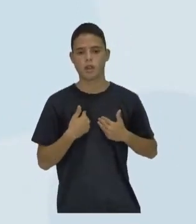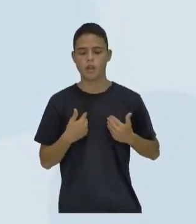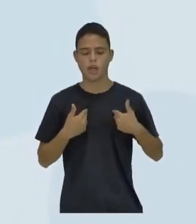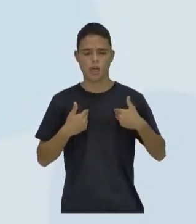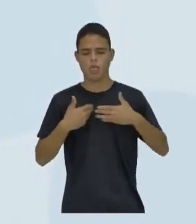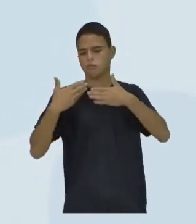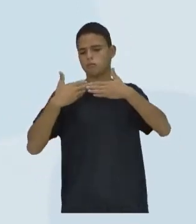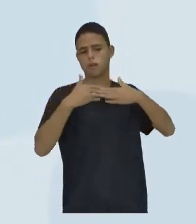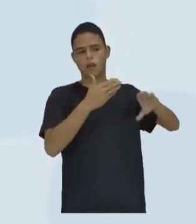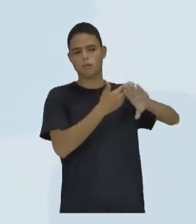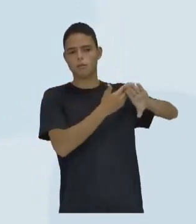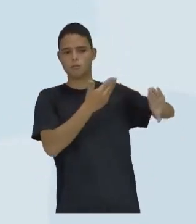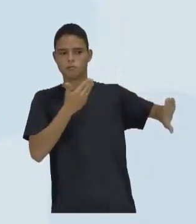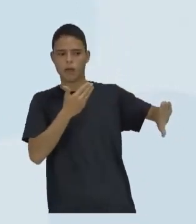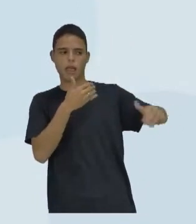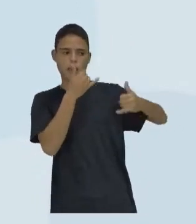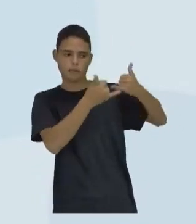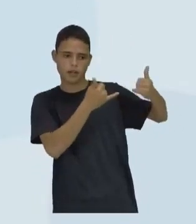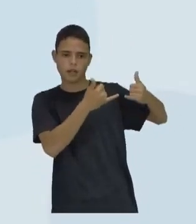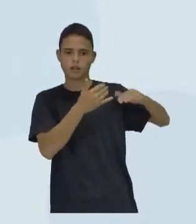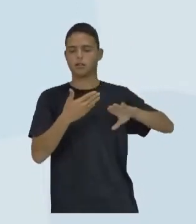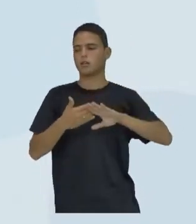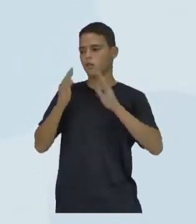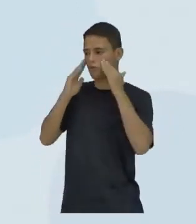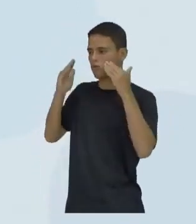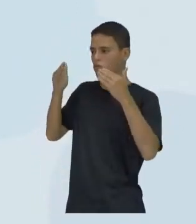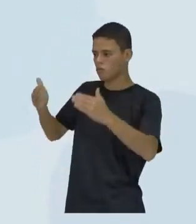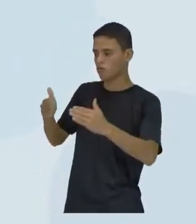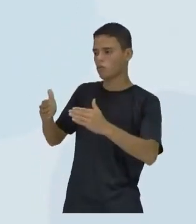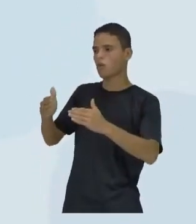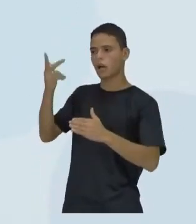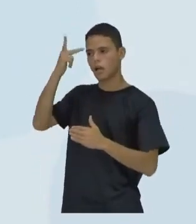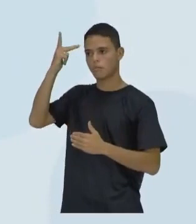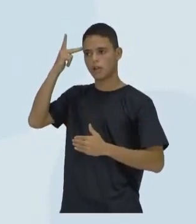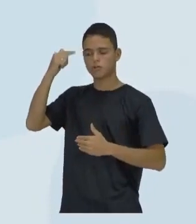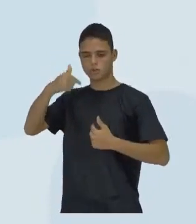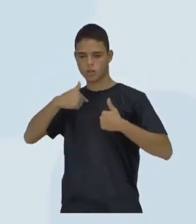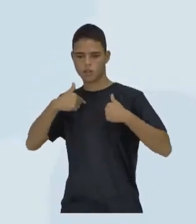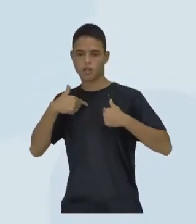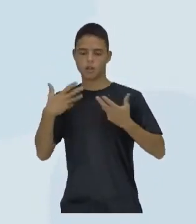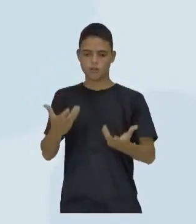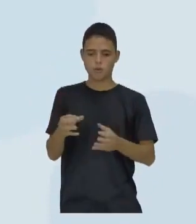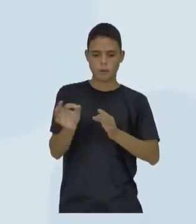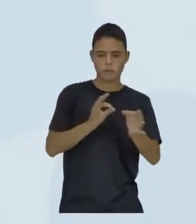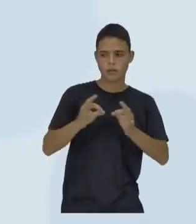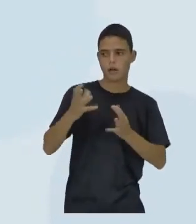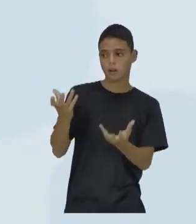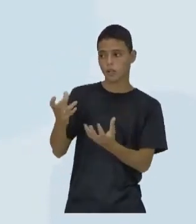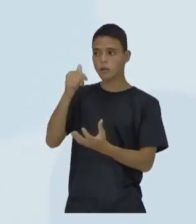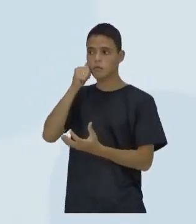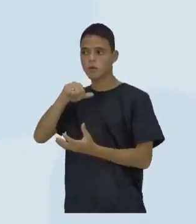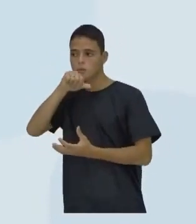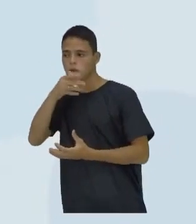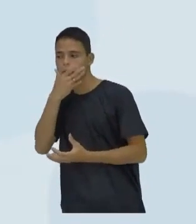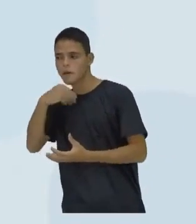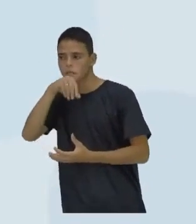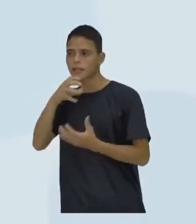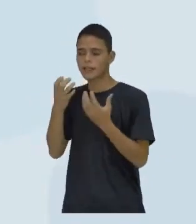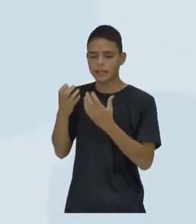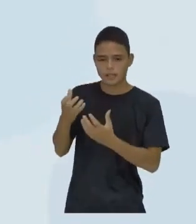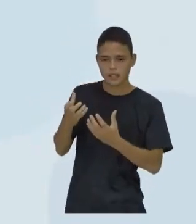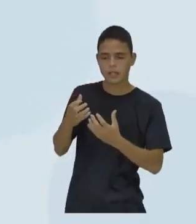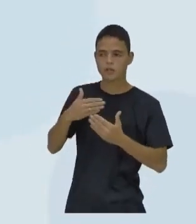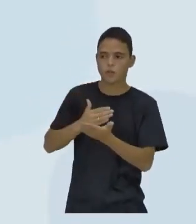vida louca e terminar minha livre docência. Vou fazer o que meu pai quer. Começar a vida com passo